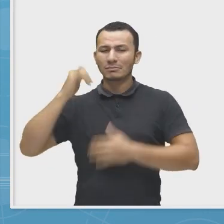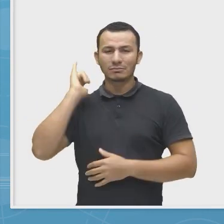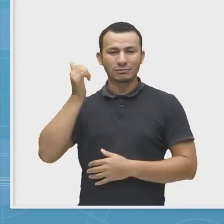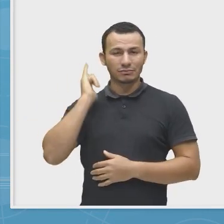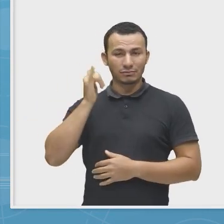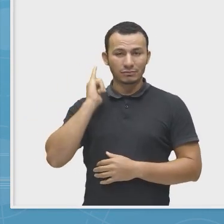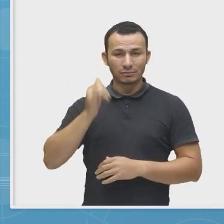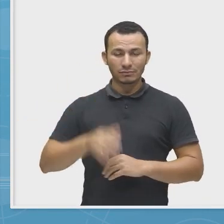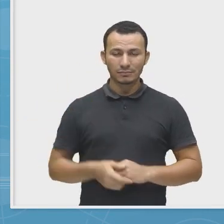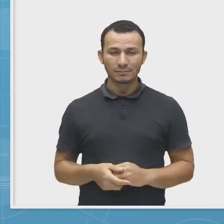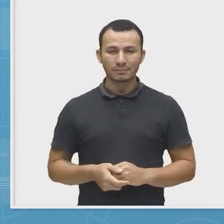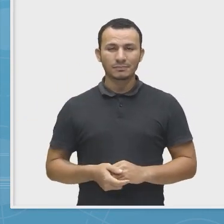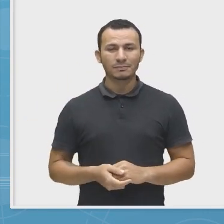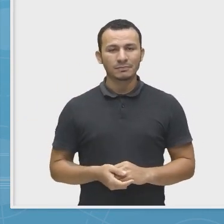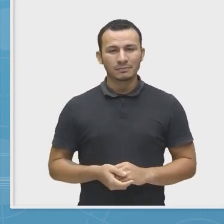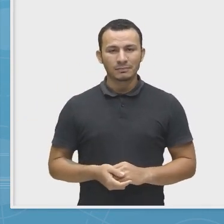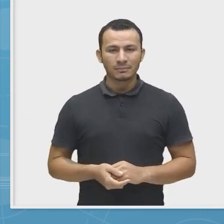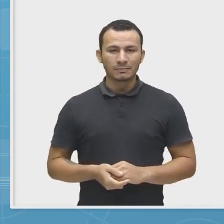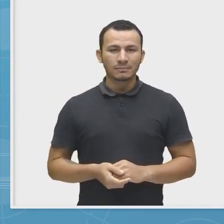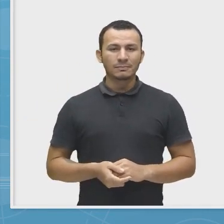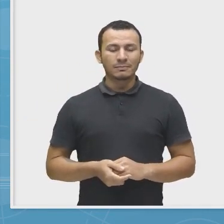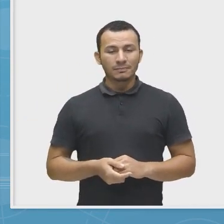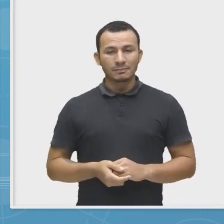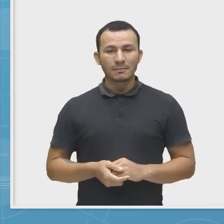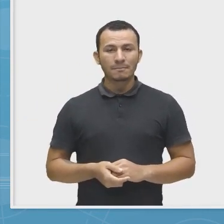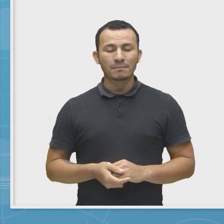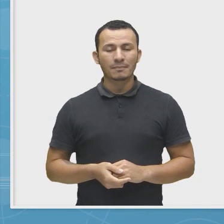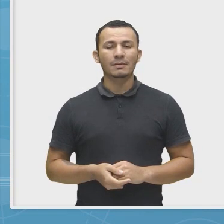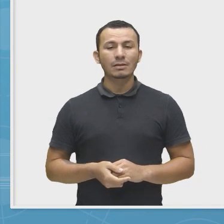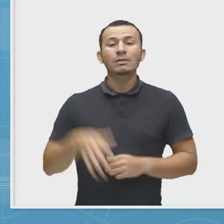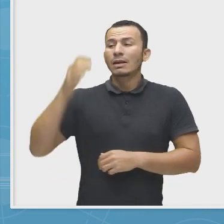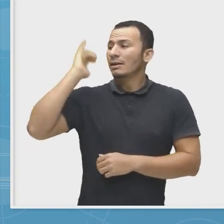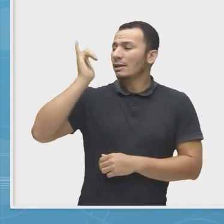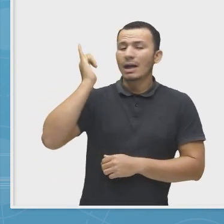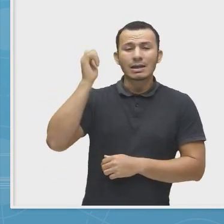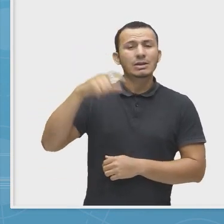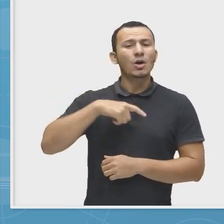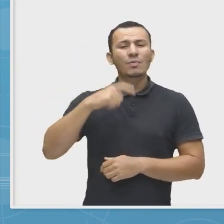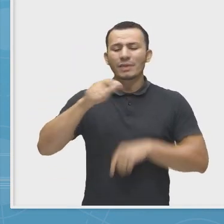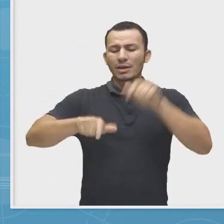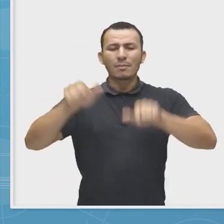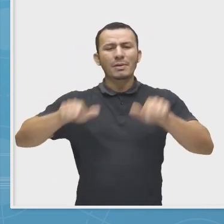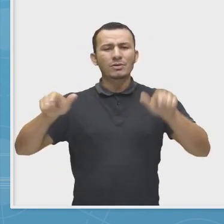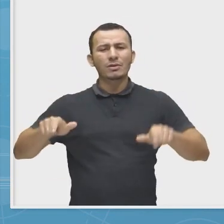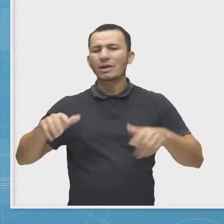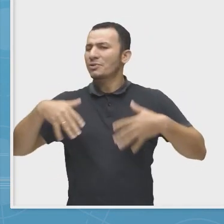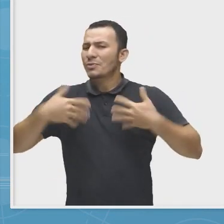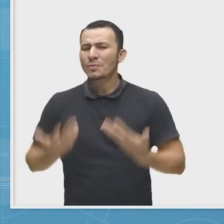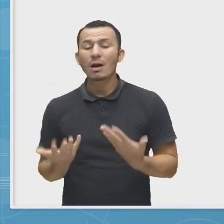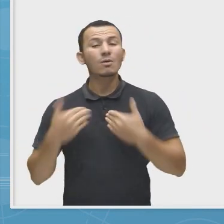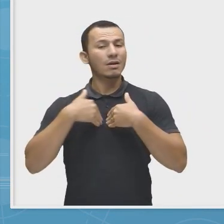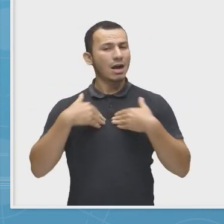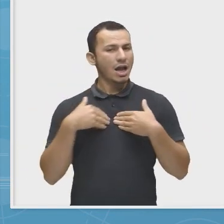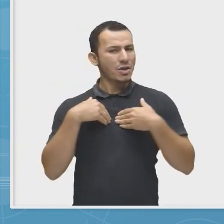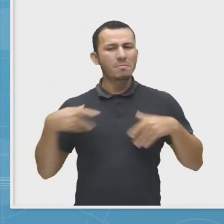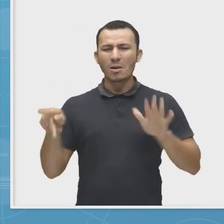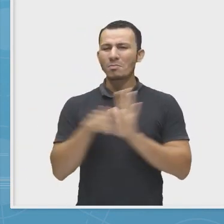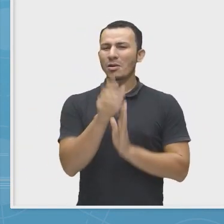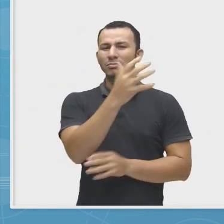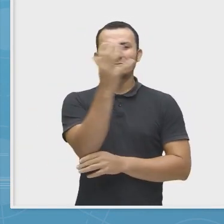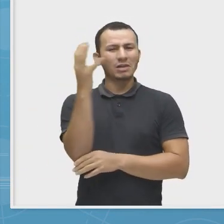né? As personagens são, em geral, animais ou elementos, né, da natureza que